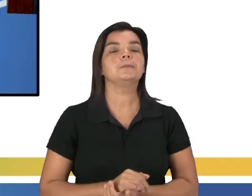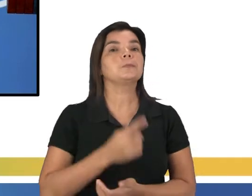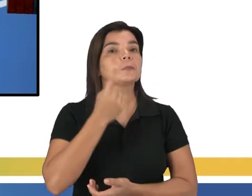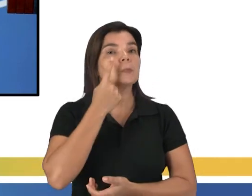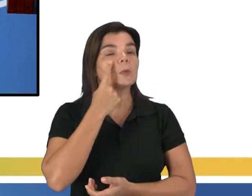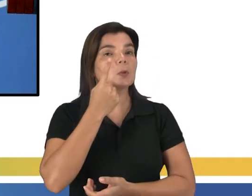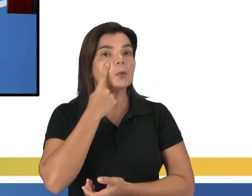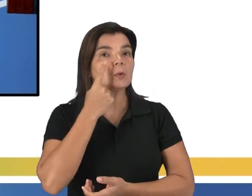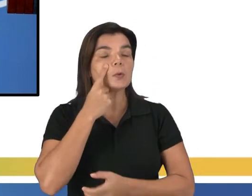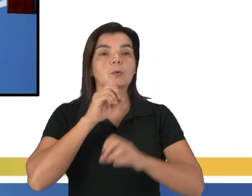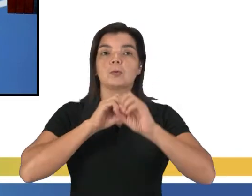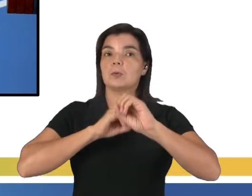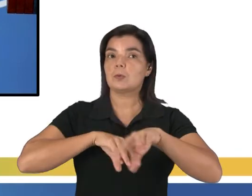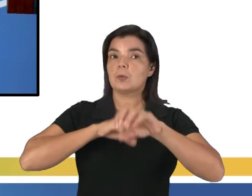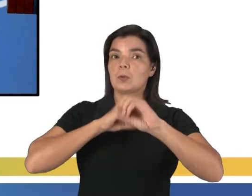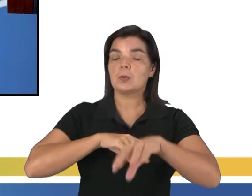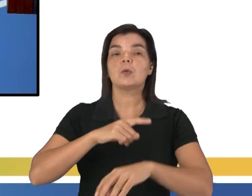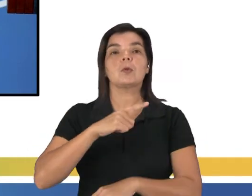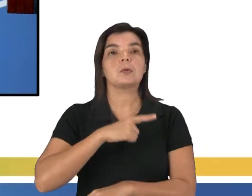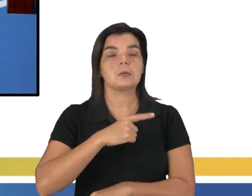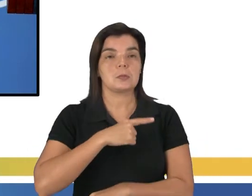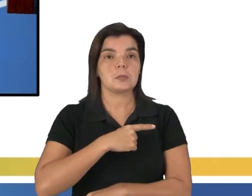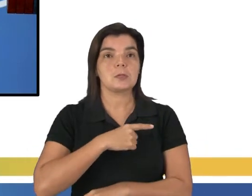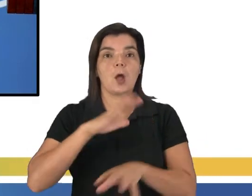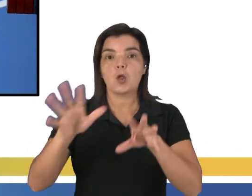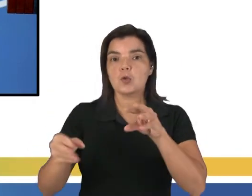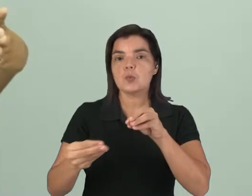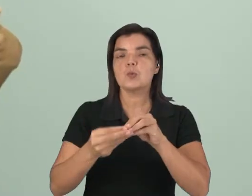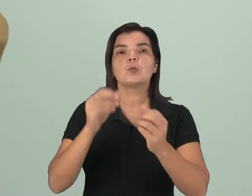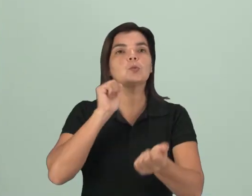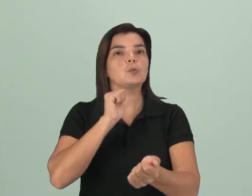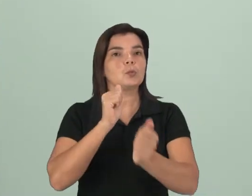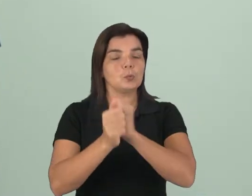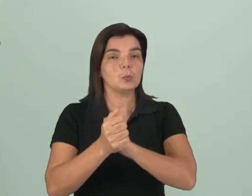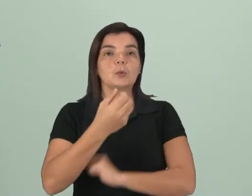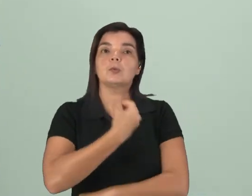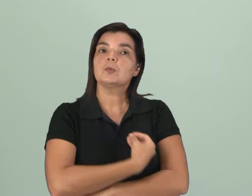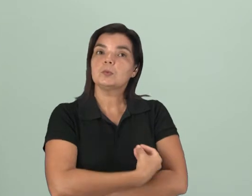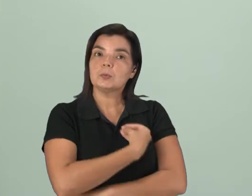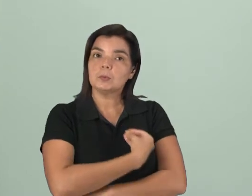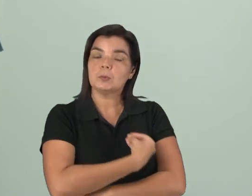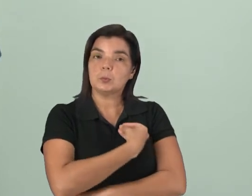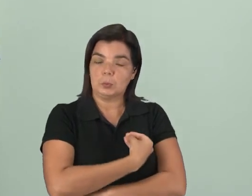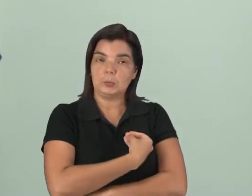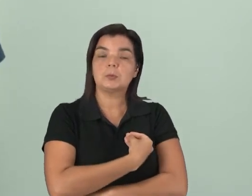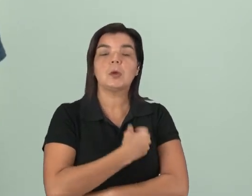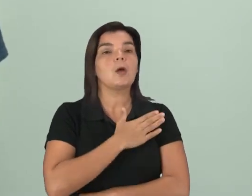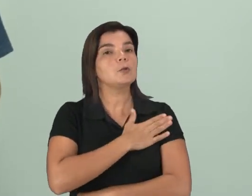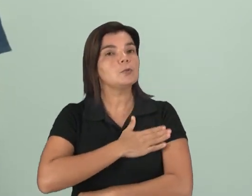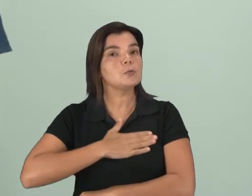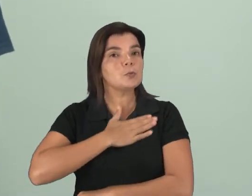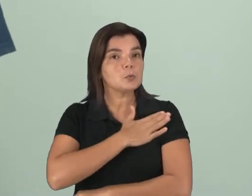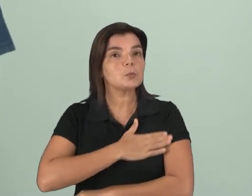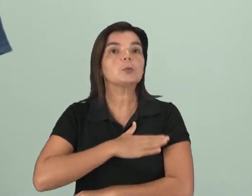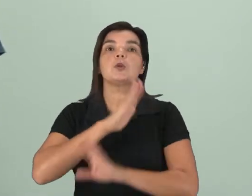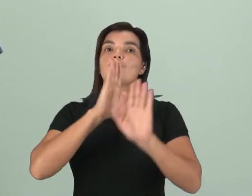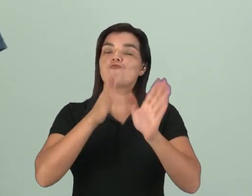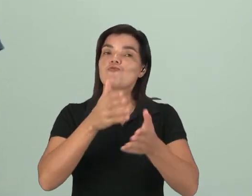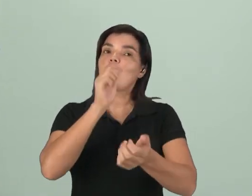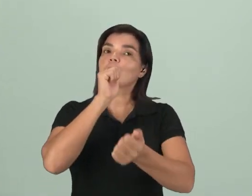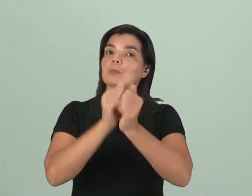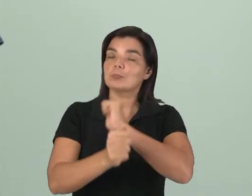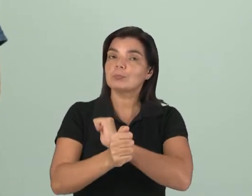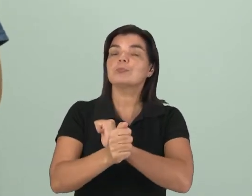Então, quando a gente vê que o educacional ele tá te integrando no esporte, o participativo é de forma de lazer, já o esporte